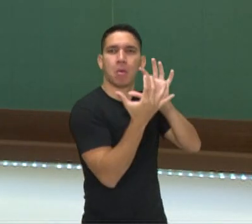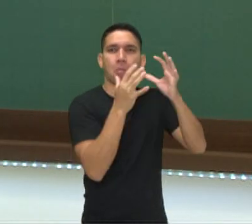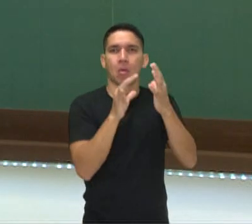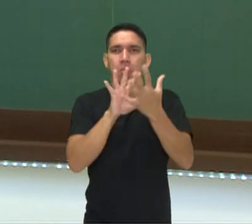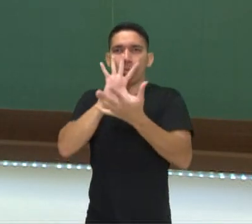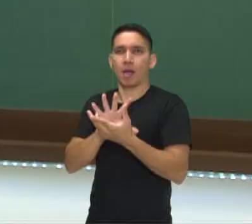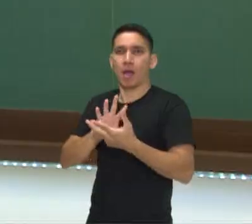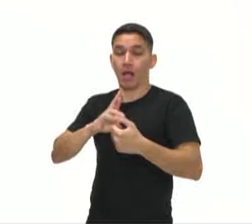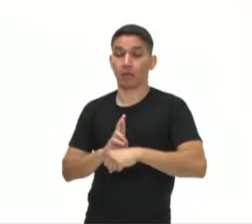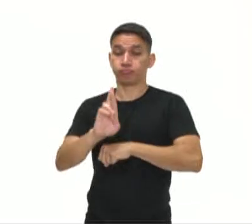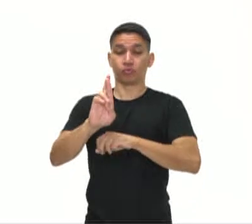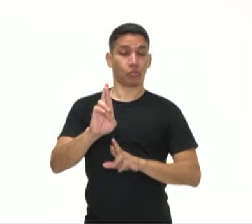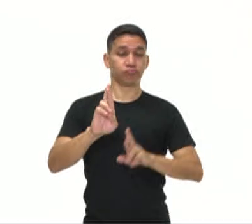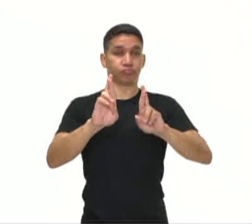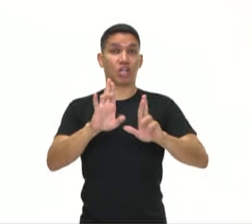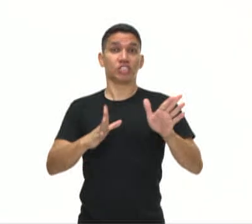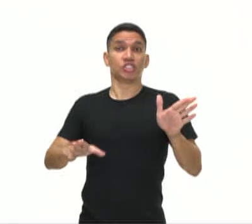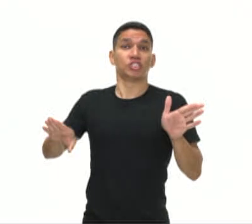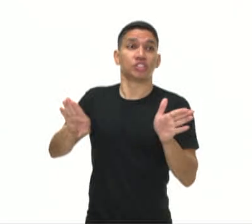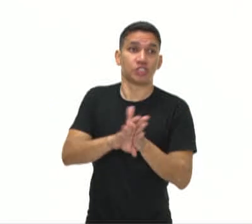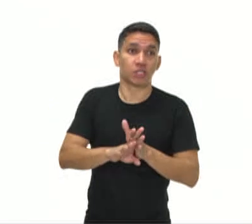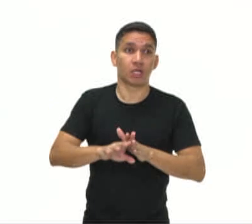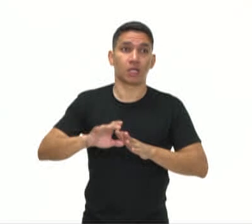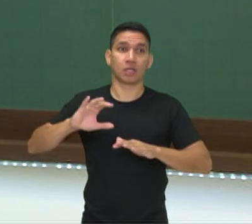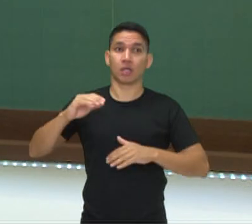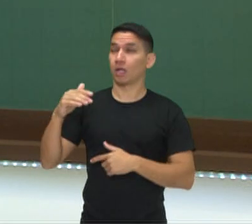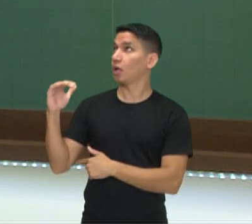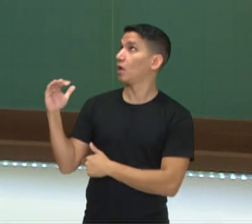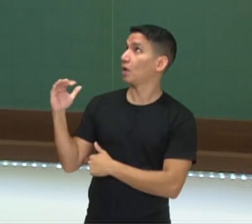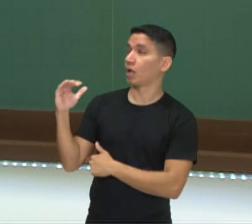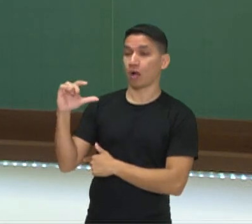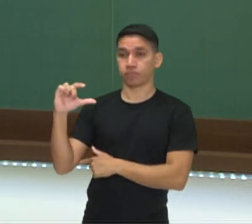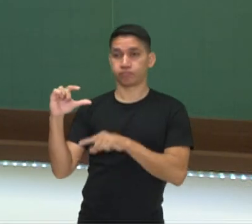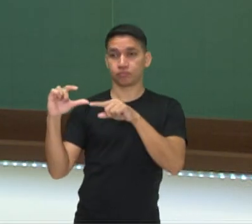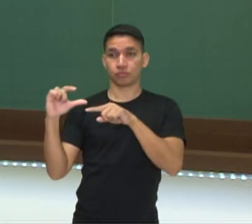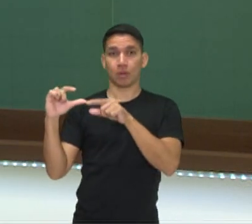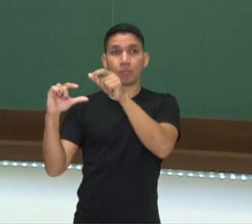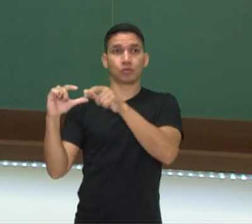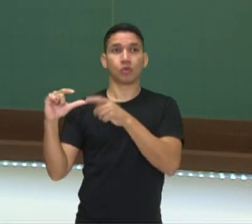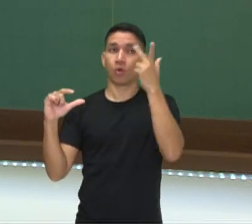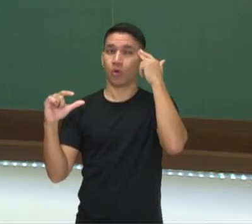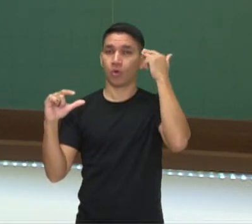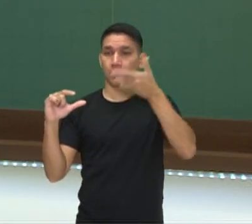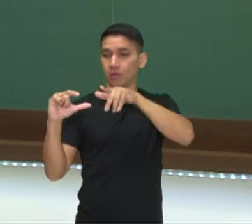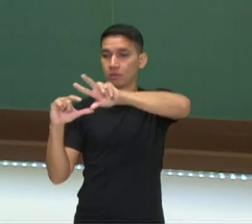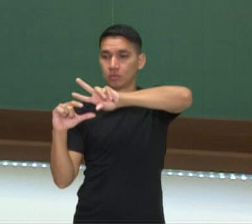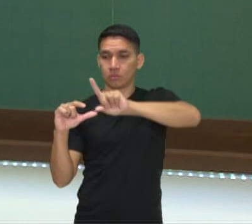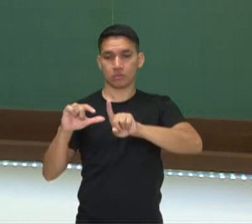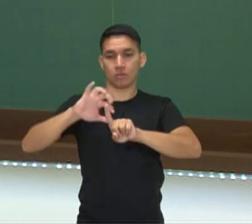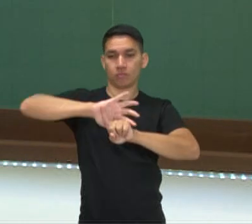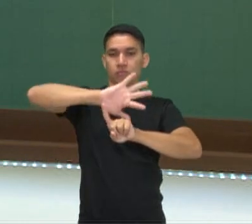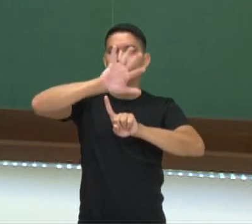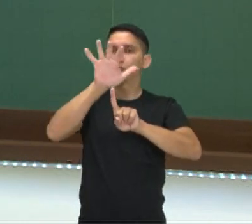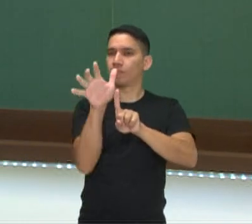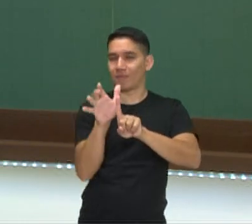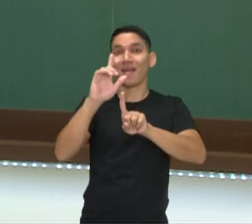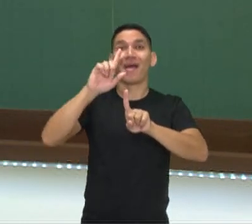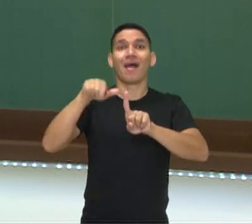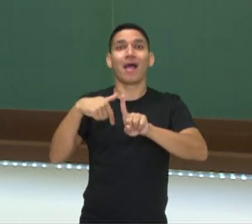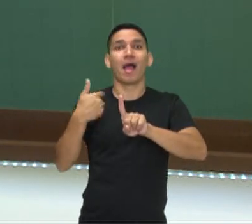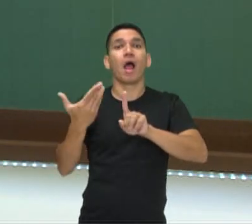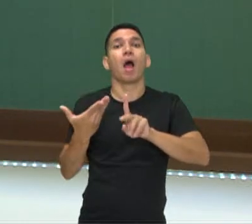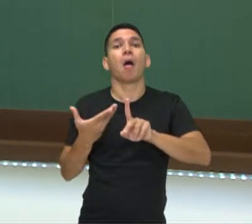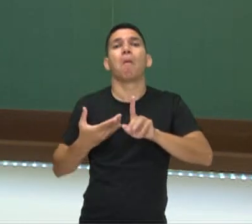desses guerreiros chegando, olha, que é o tamanho normal do indígena, tudo isso aqui é um enfeite, um adorno, representando